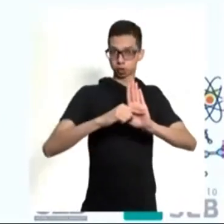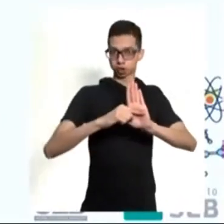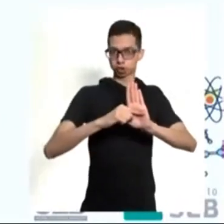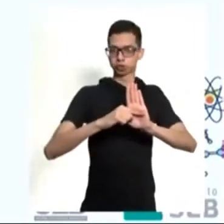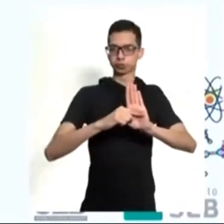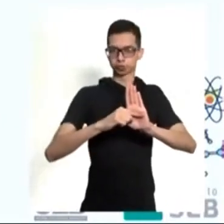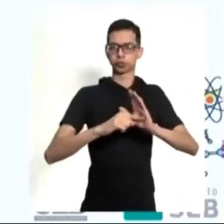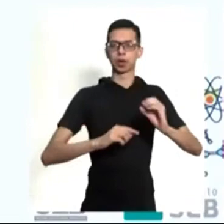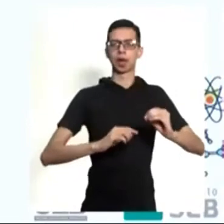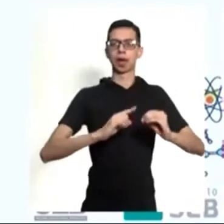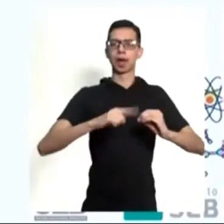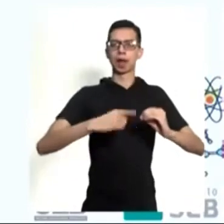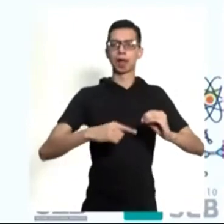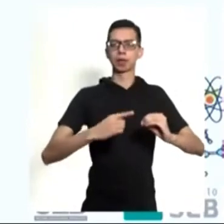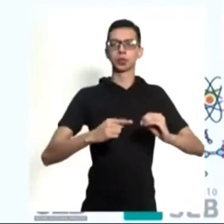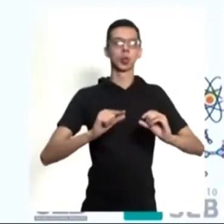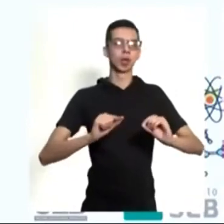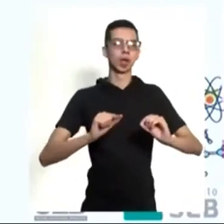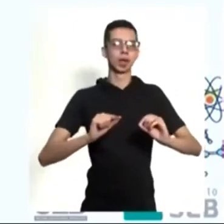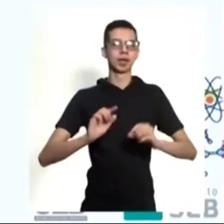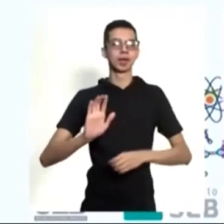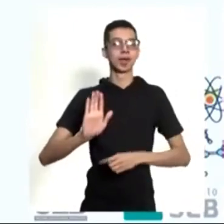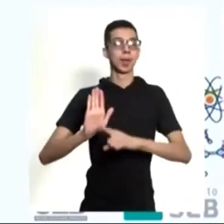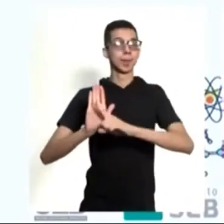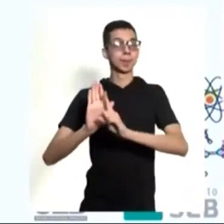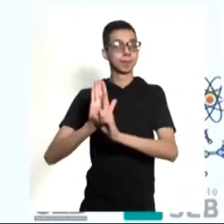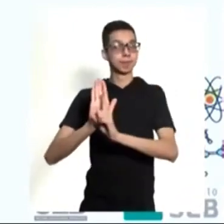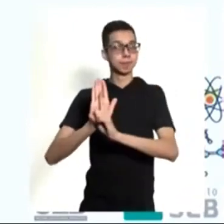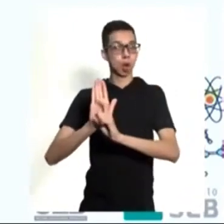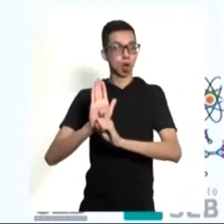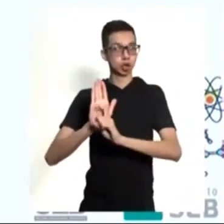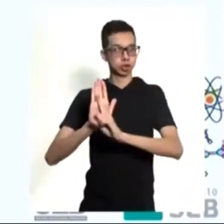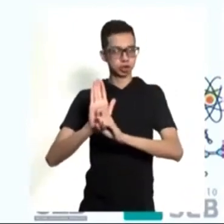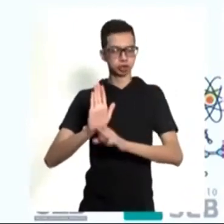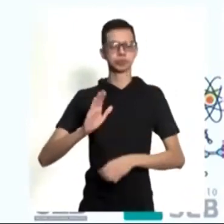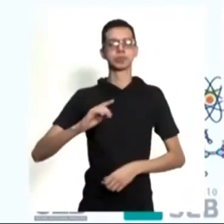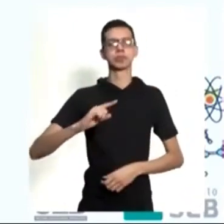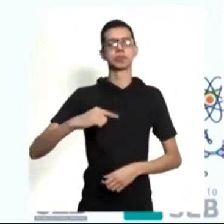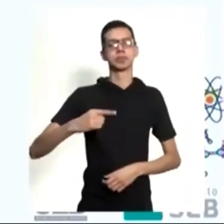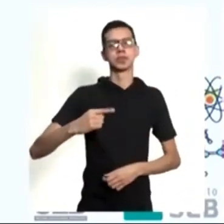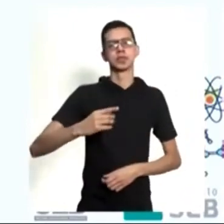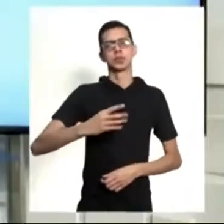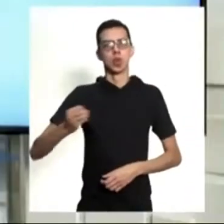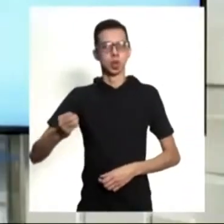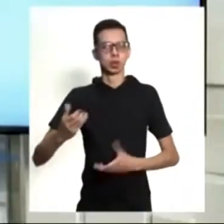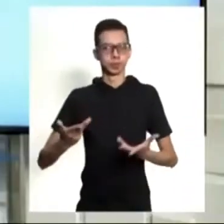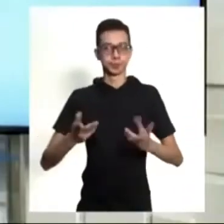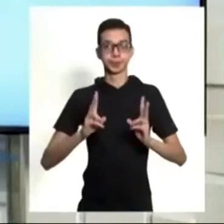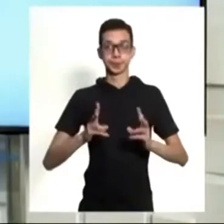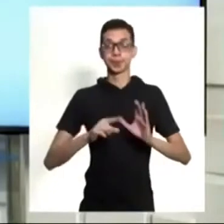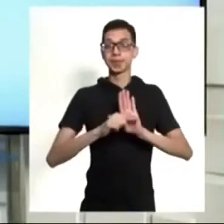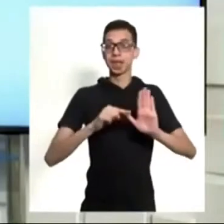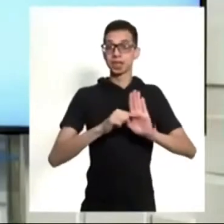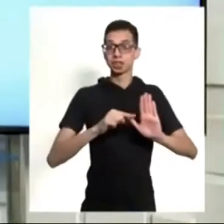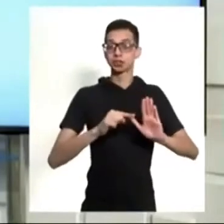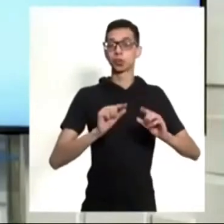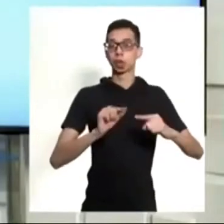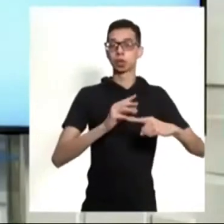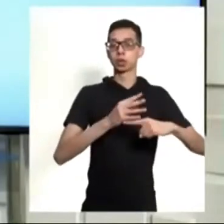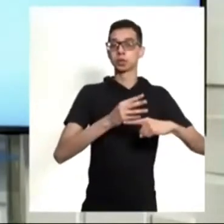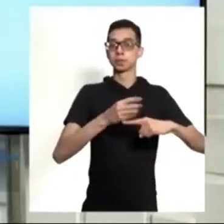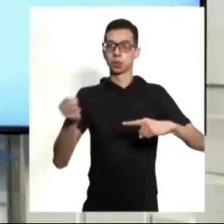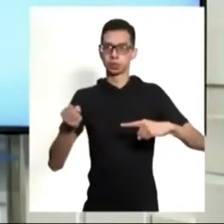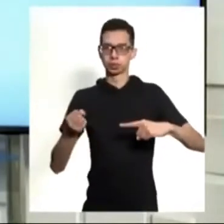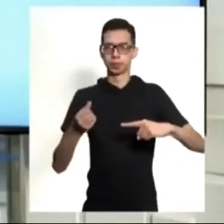Então, assim, o fluxo de elétrons, ele é sempre do ânodo para o cátodo, tá? Então, sempre ele sai daquele que